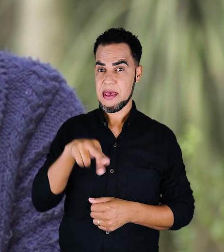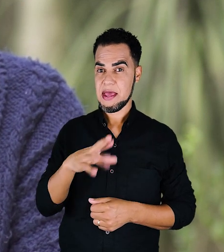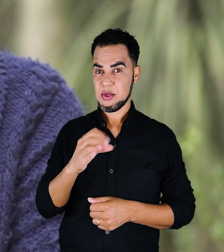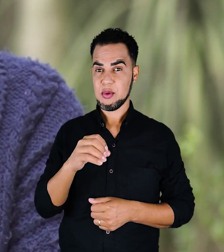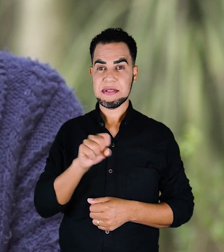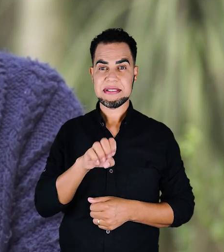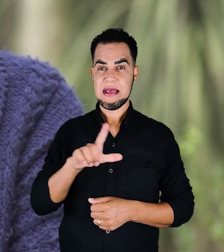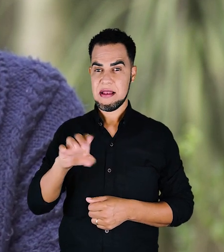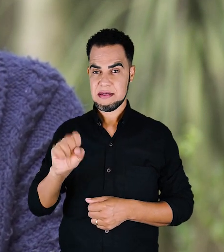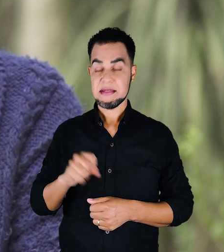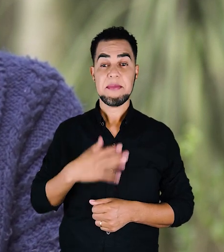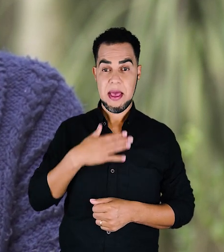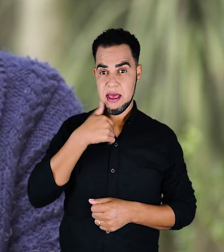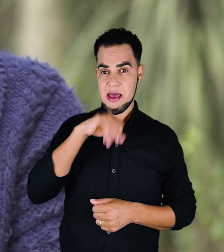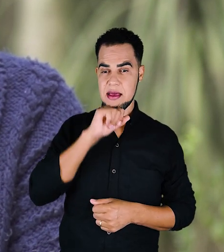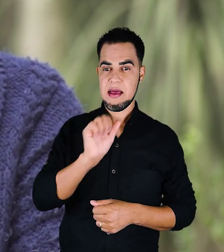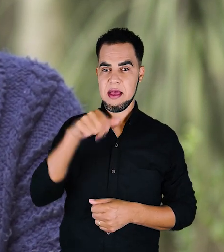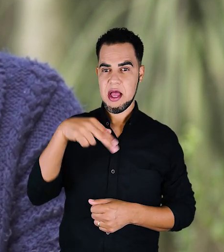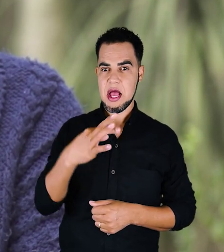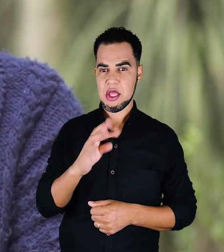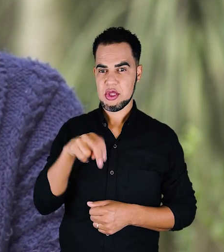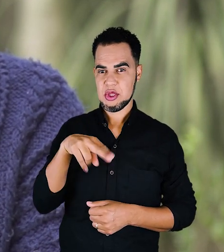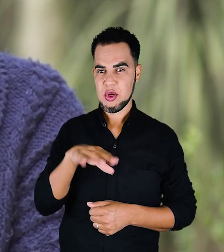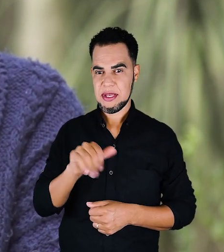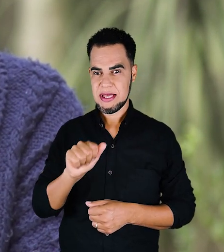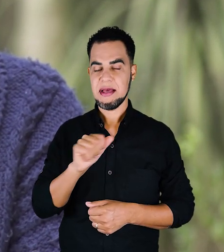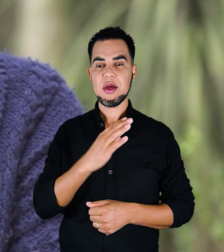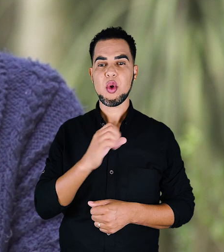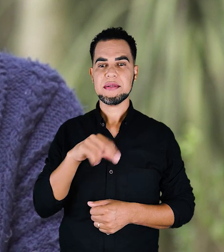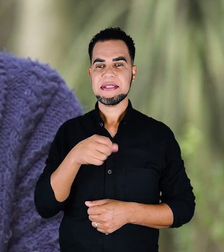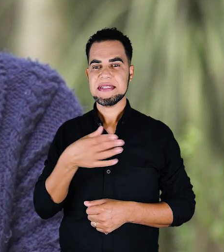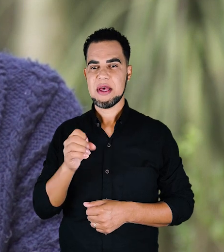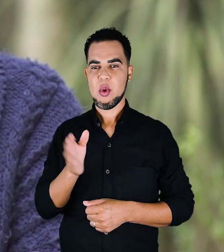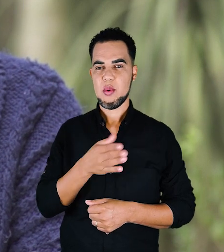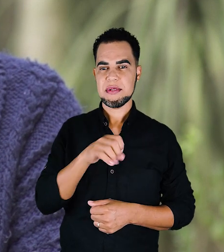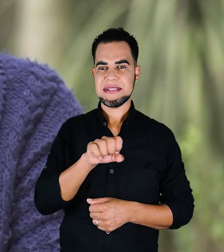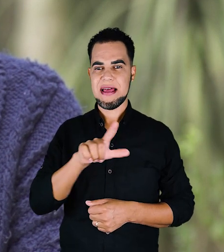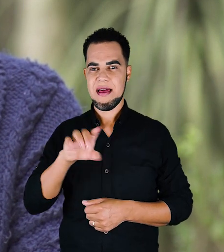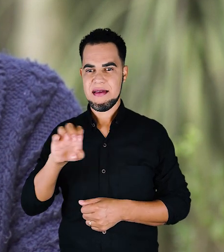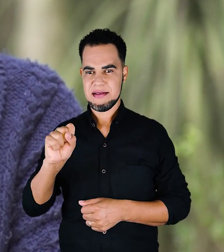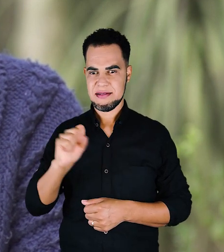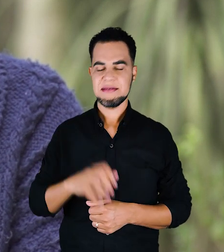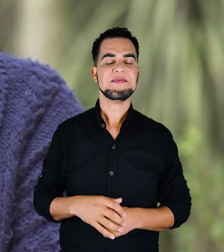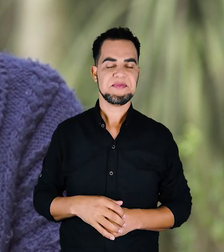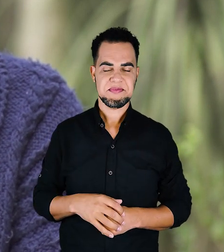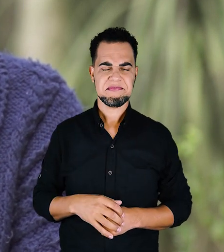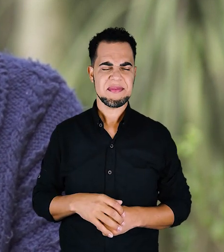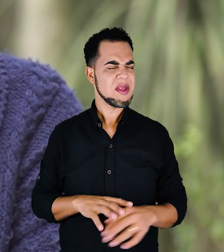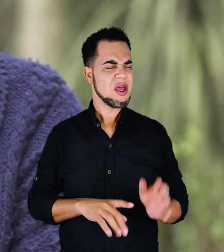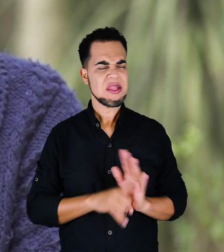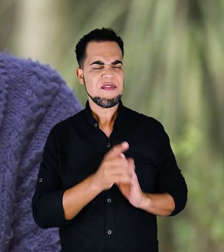de Sales e a minha mãe Antônia da Conceição de Sales.